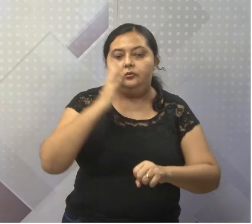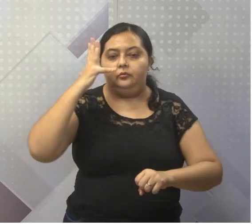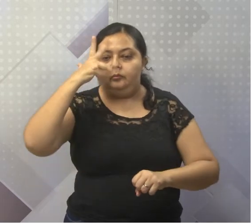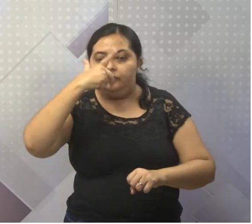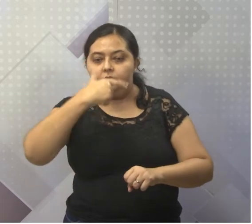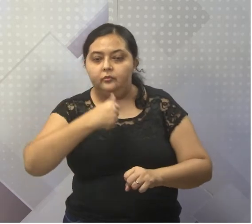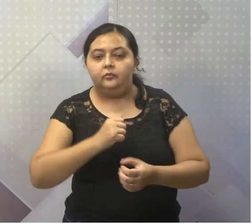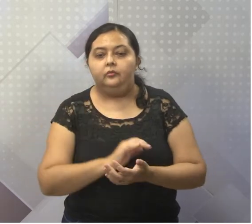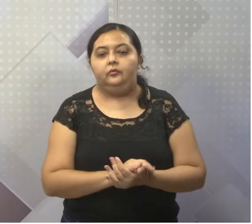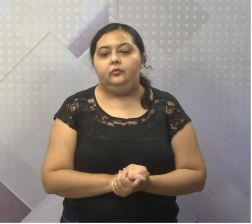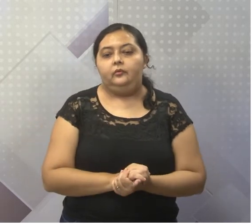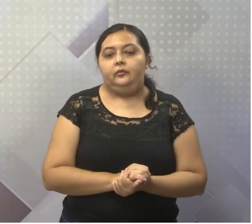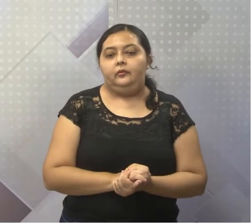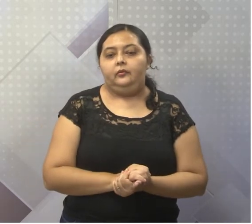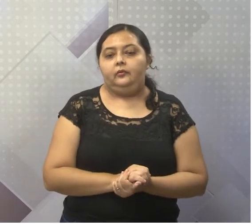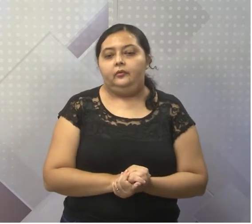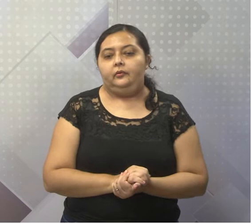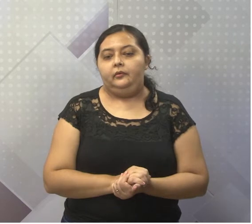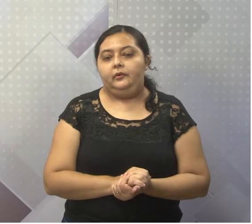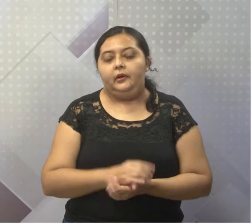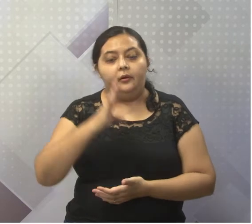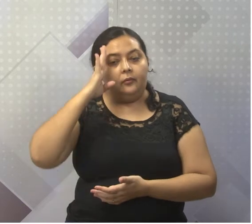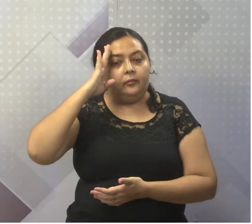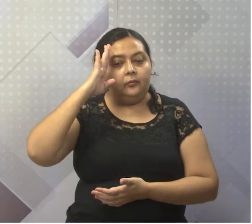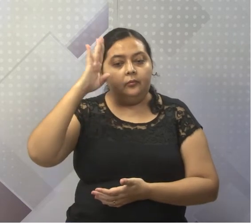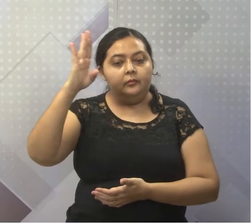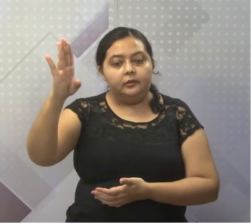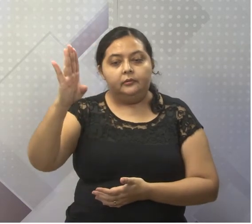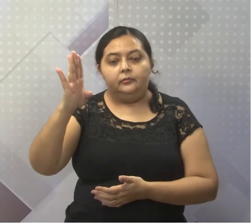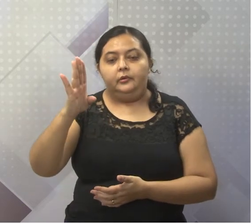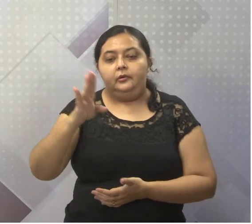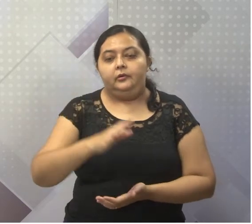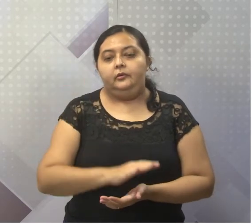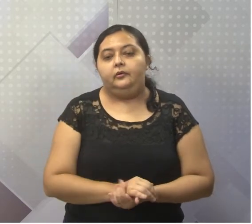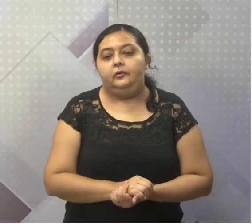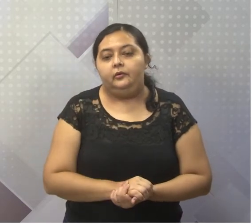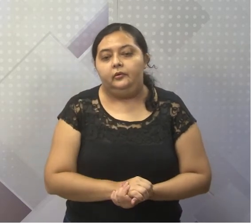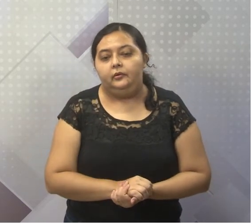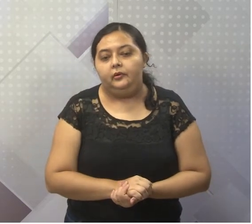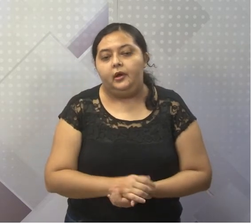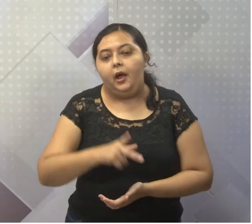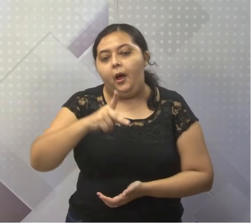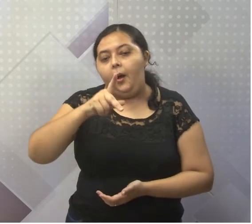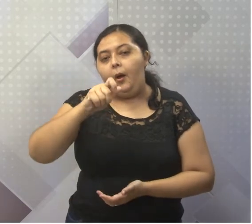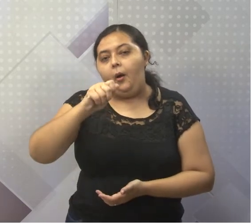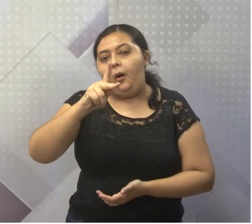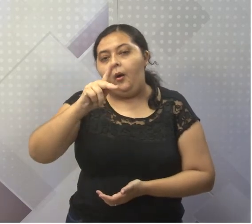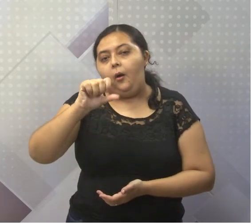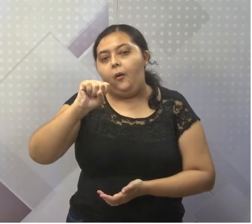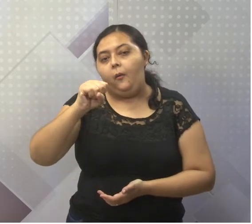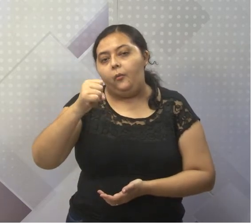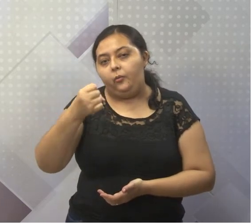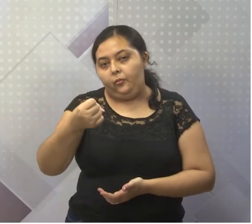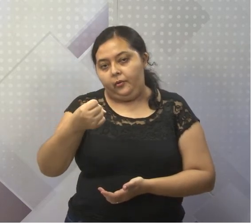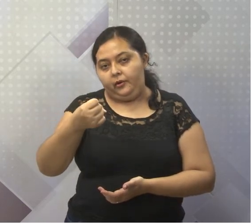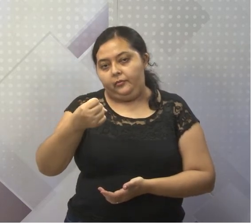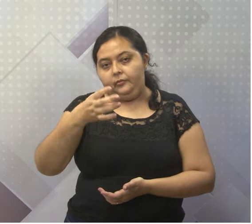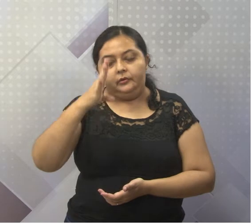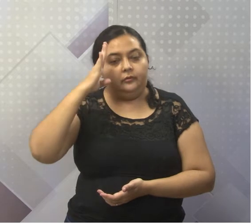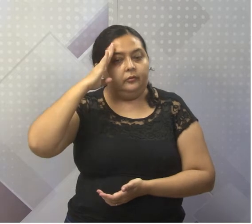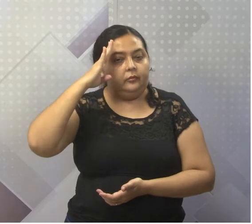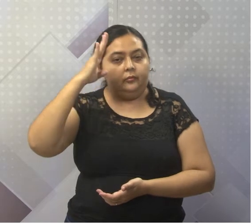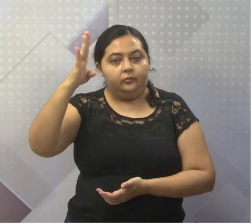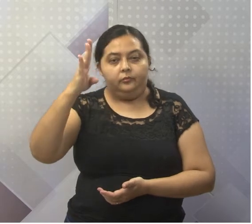exatamente da Glória dos pesares de qual os Papas se julgaram os legítimos herdeiro